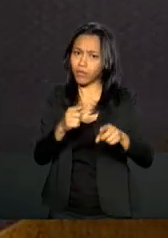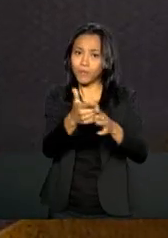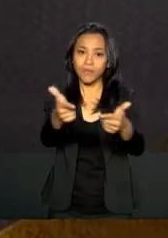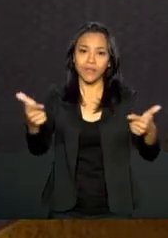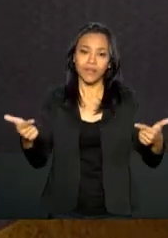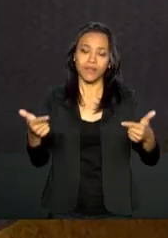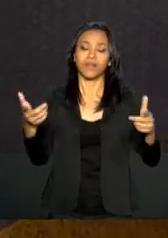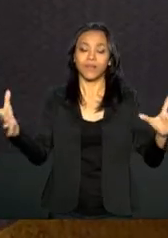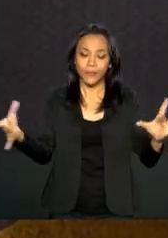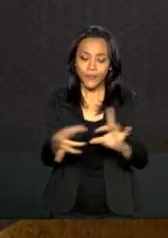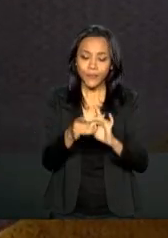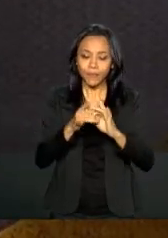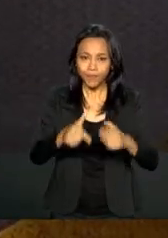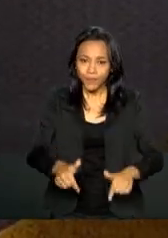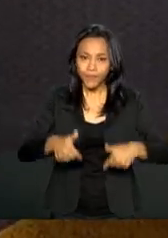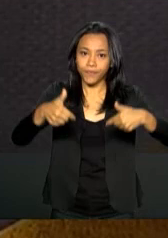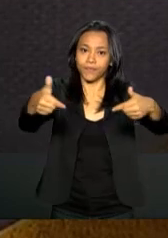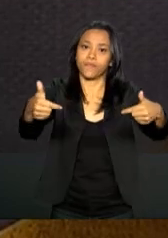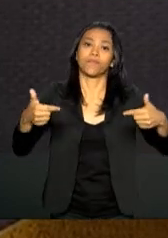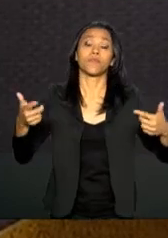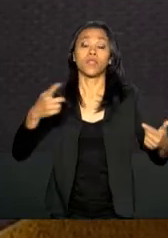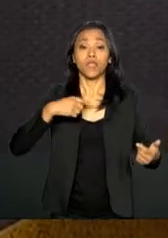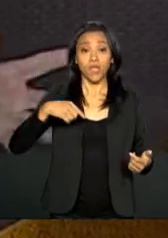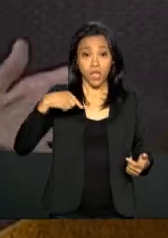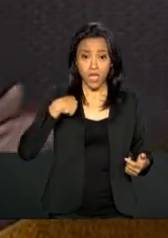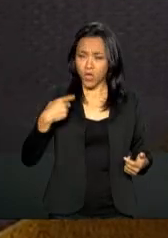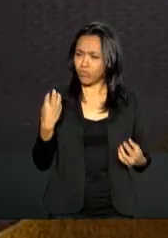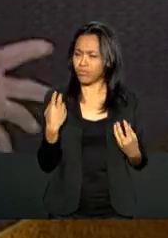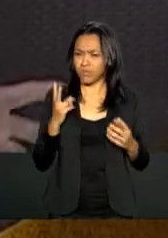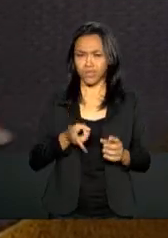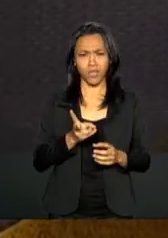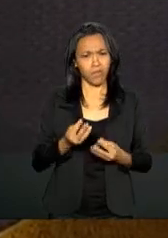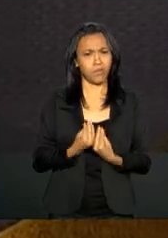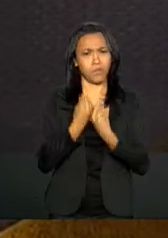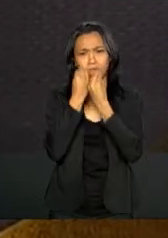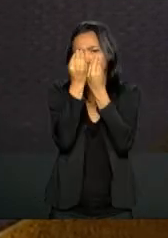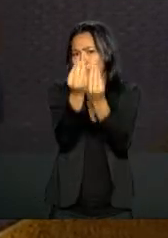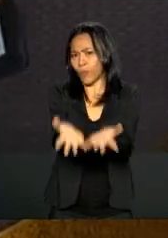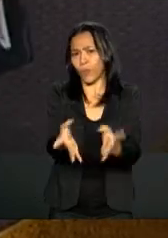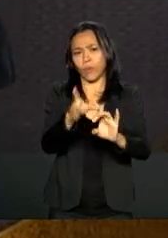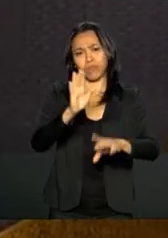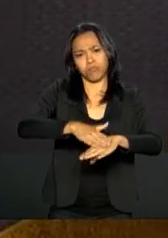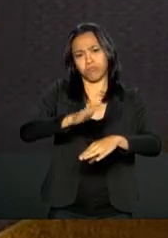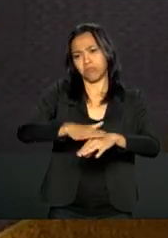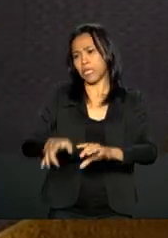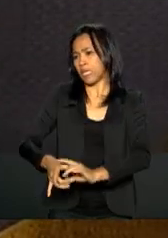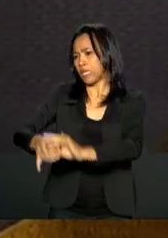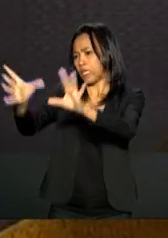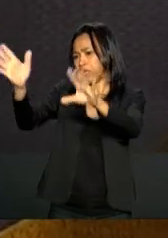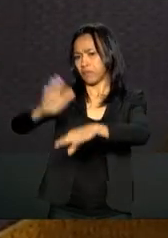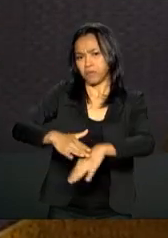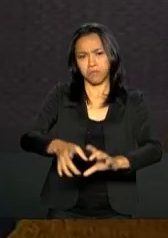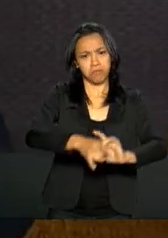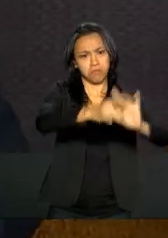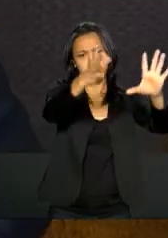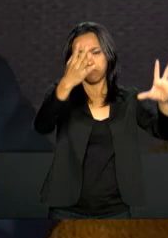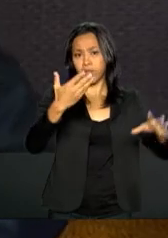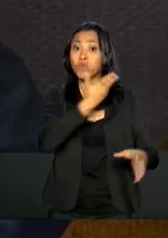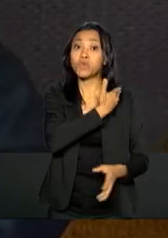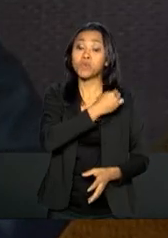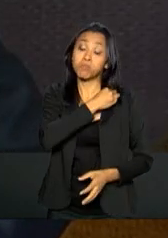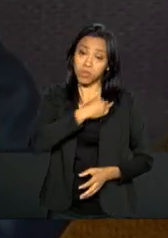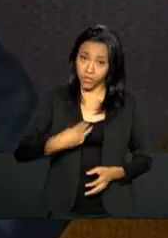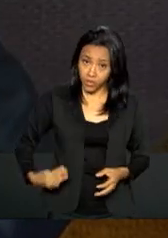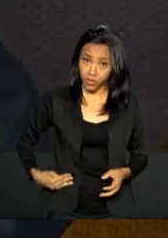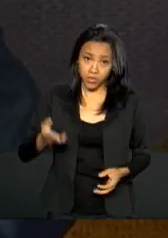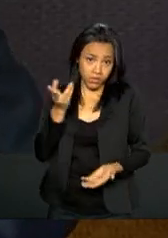que nós procedemos ou seja eu dou muita liberdade nós é muita liberdade aos nossos ministros gustavo rocha sabe disso como